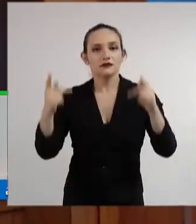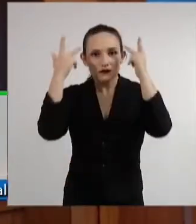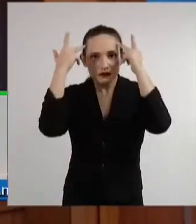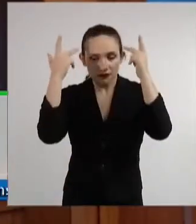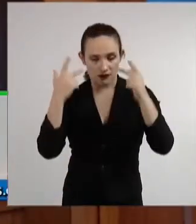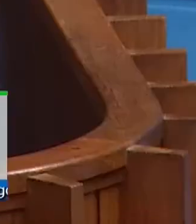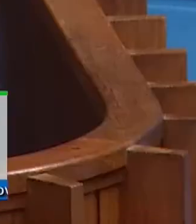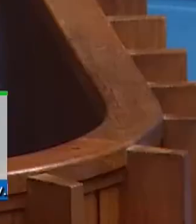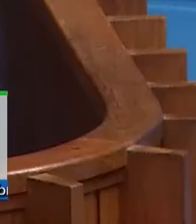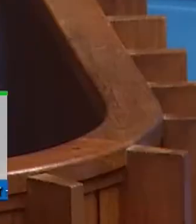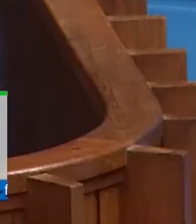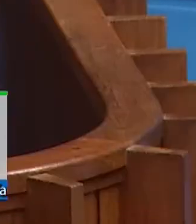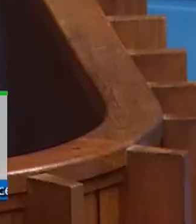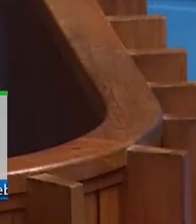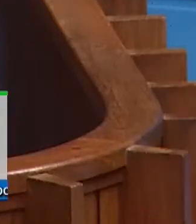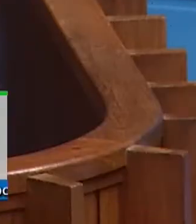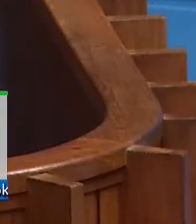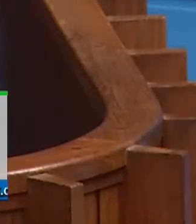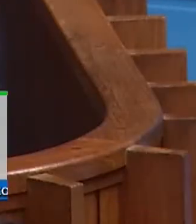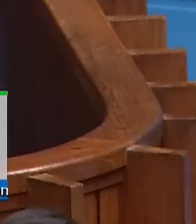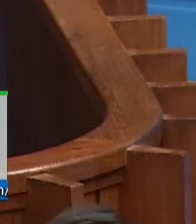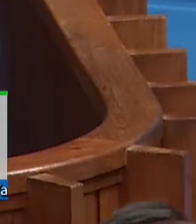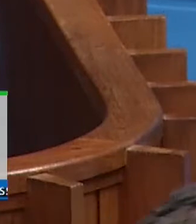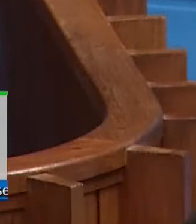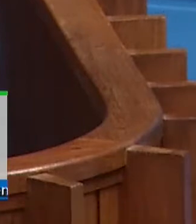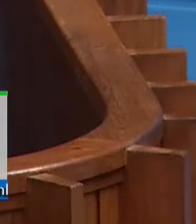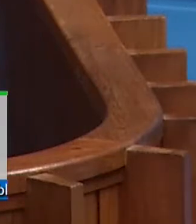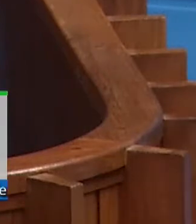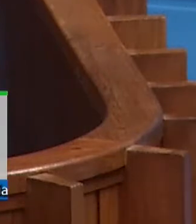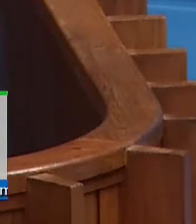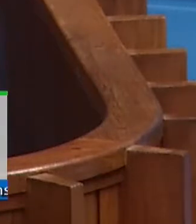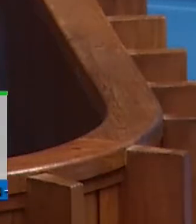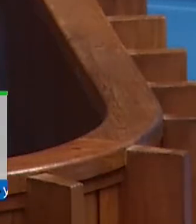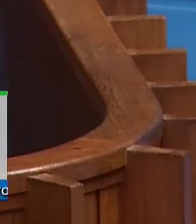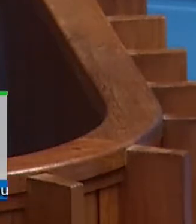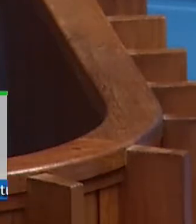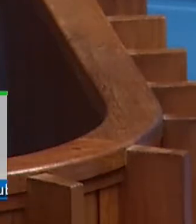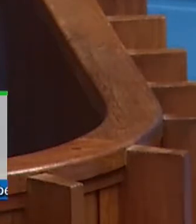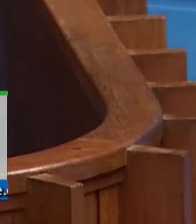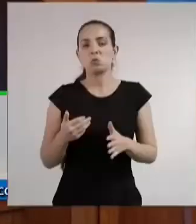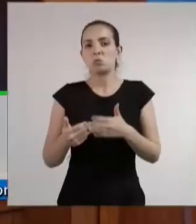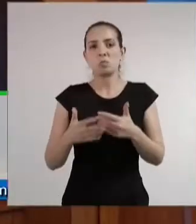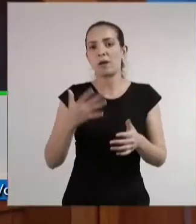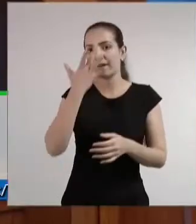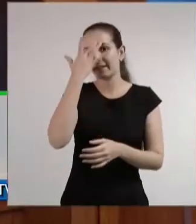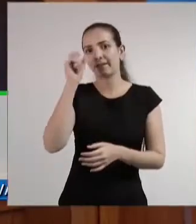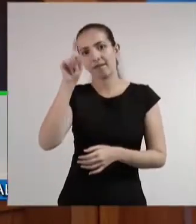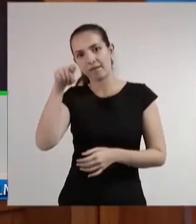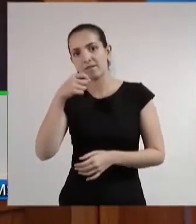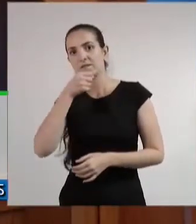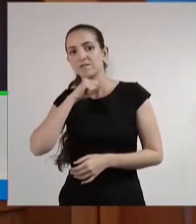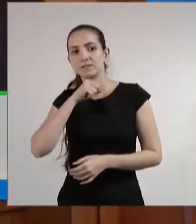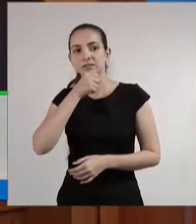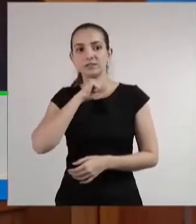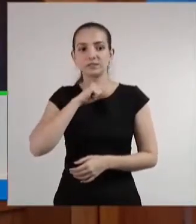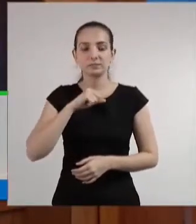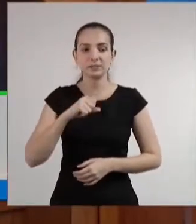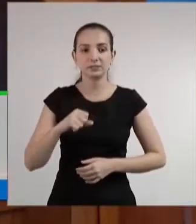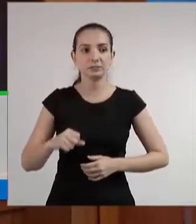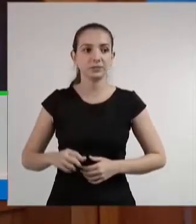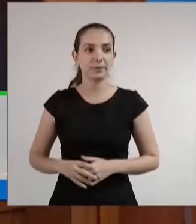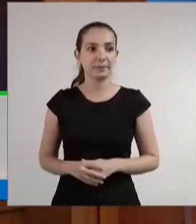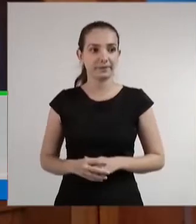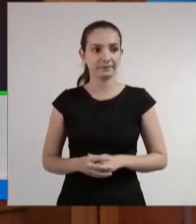tolerância e, acima de tudo, do respeito ao próximo, independente de quem quer que seja, se é o idoso, se é a